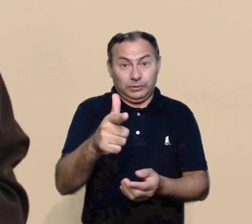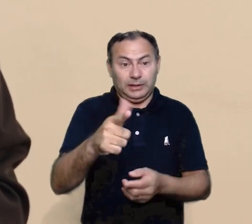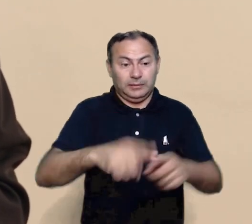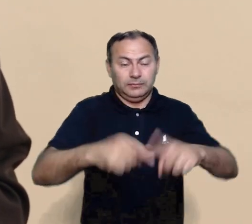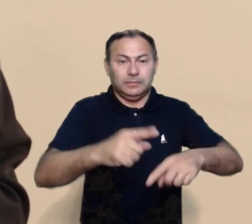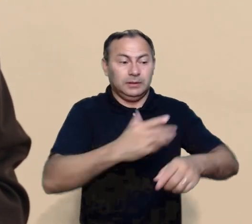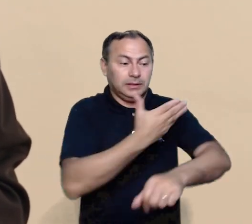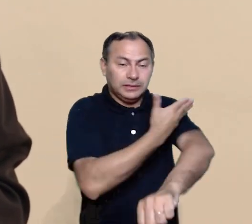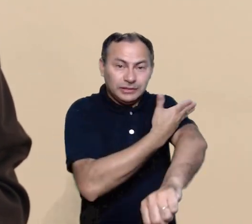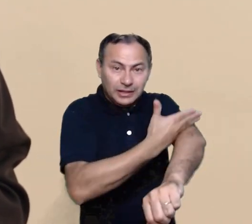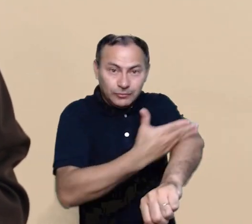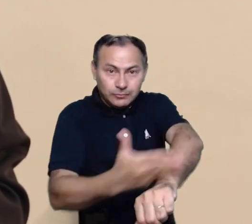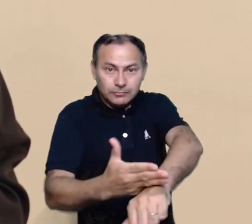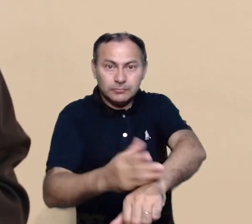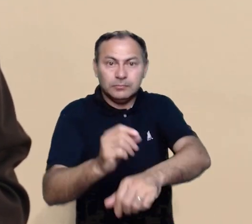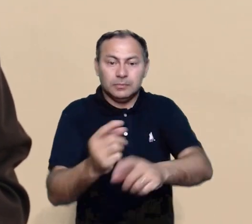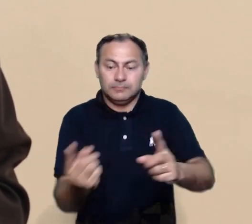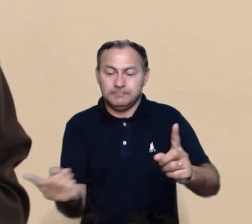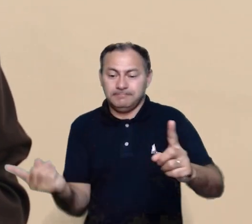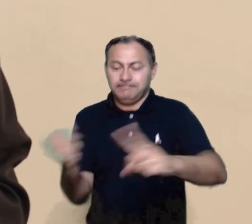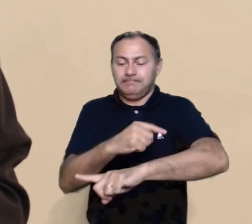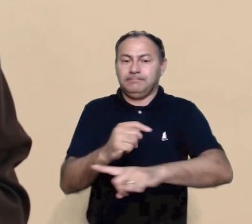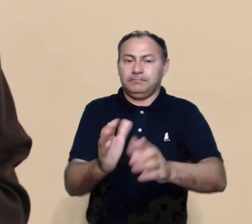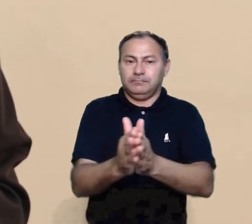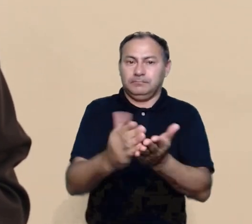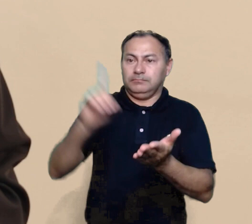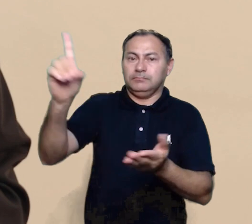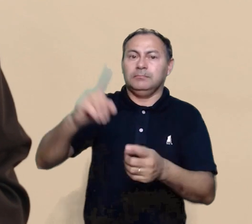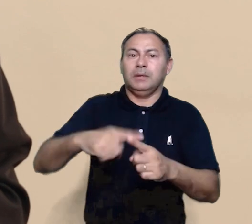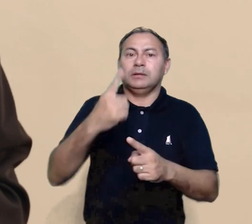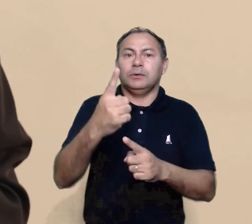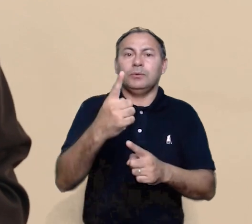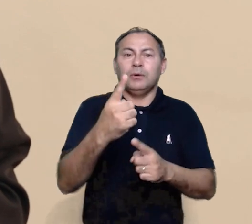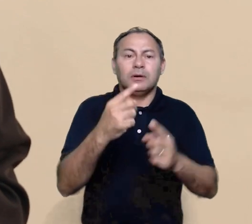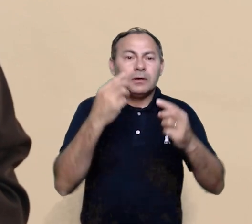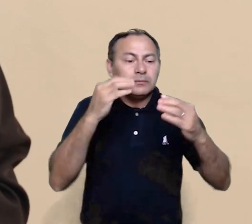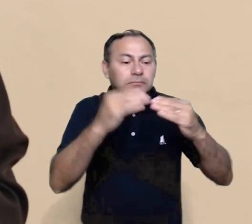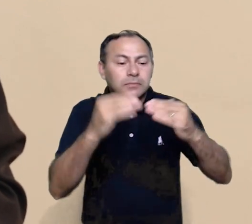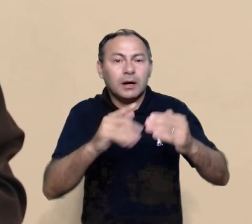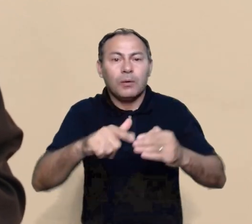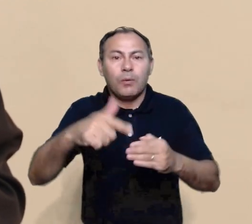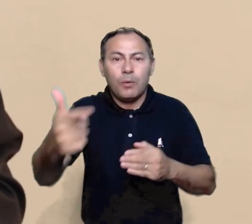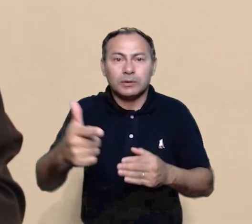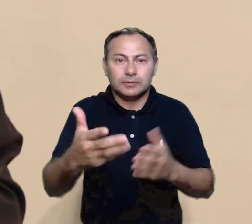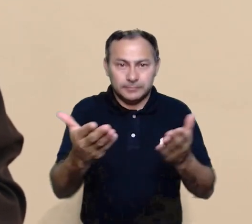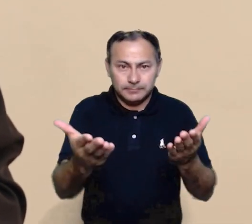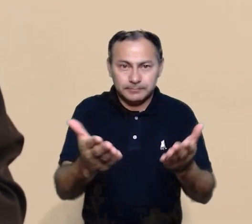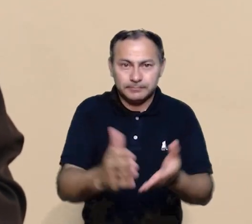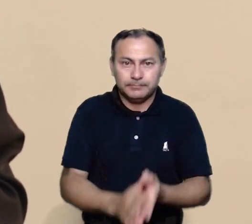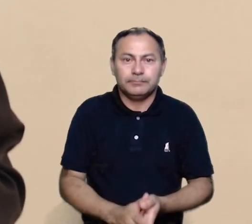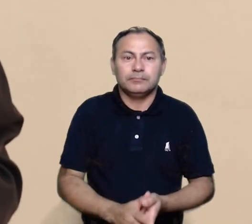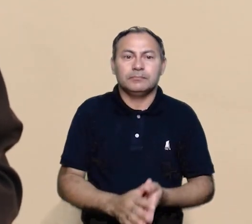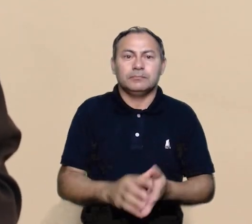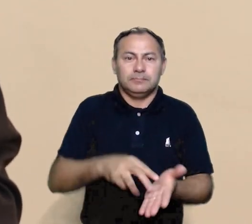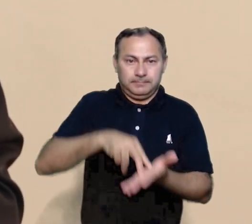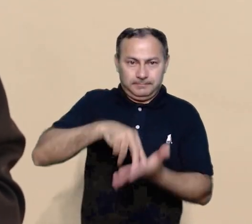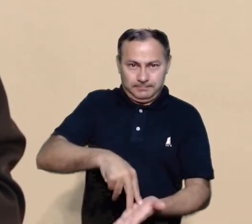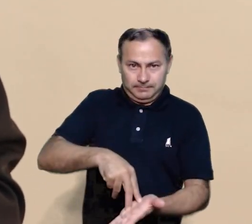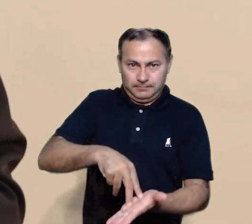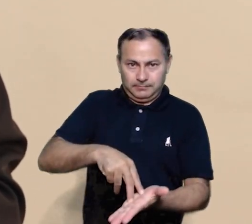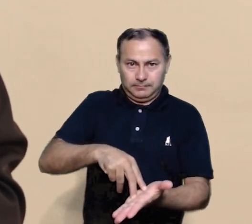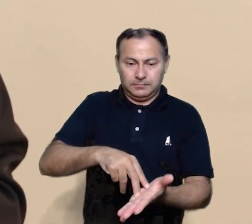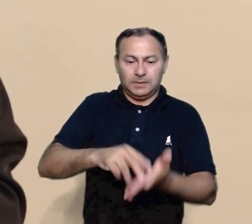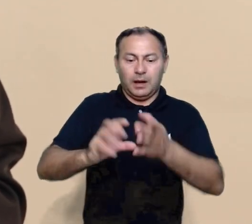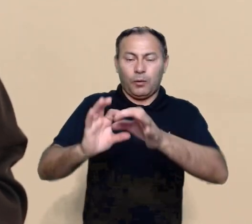elementos da tradição que contradigam escritura mas uma se verifica na outra não é isso se